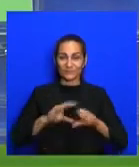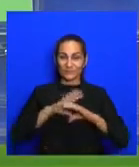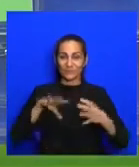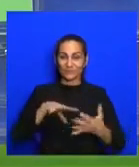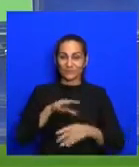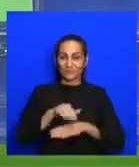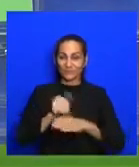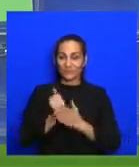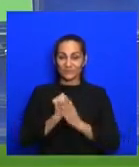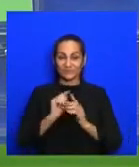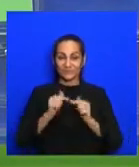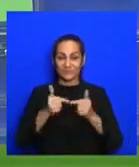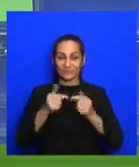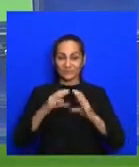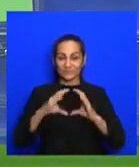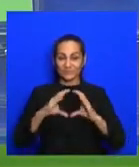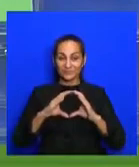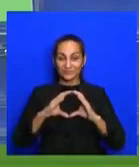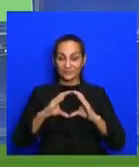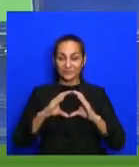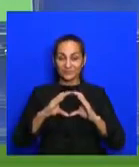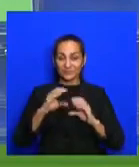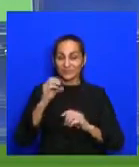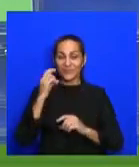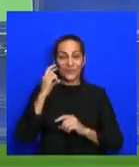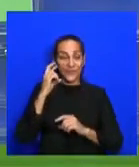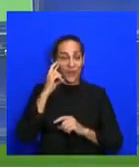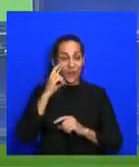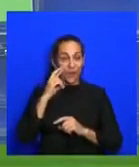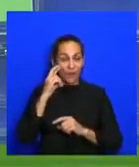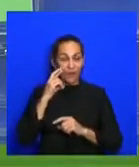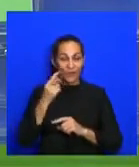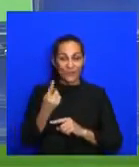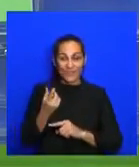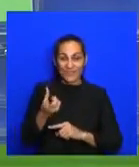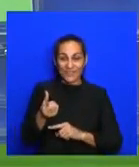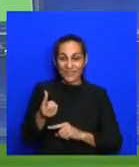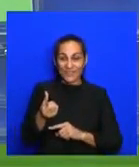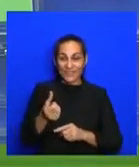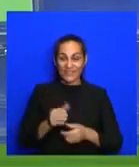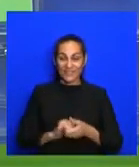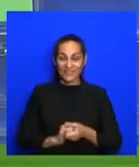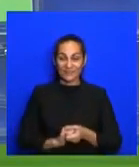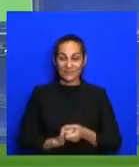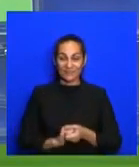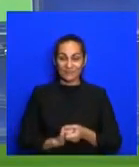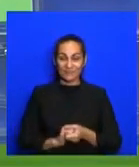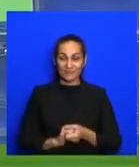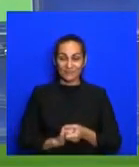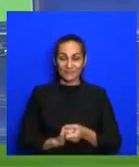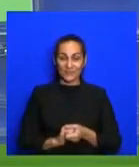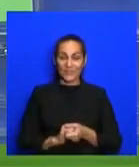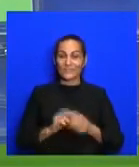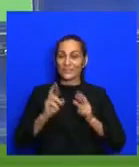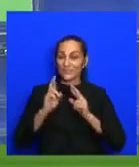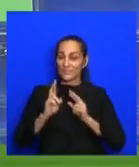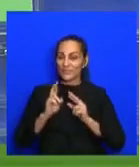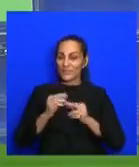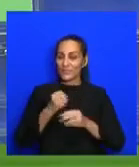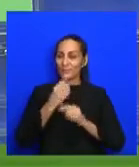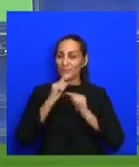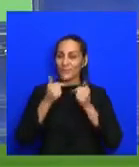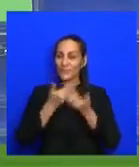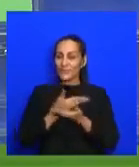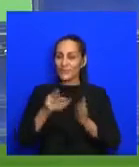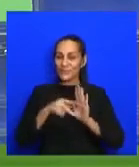O globo girando, você chamando, a sorte chegando. Bola rosa, 16. Rosa, número 16. Estamos na torcida,